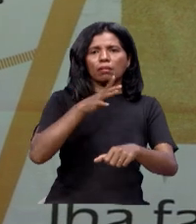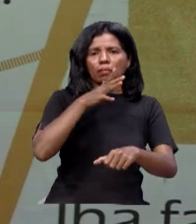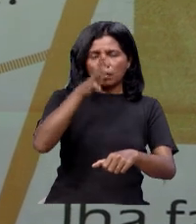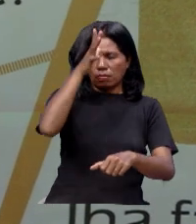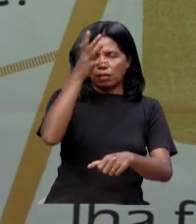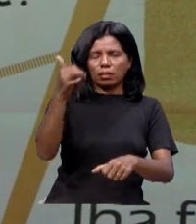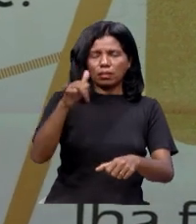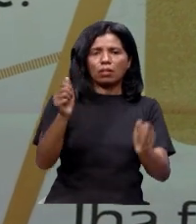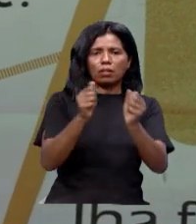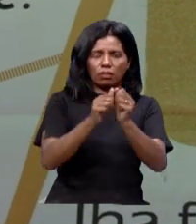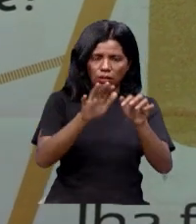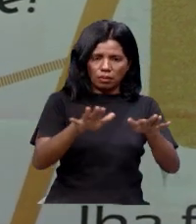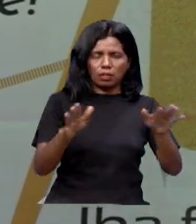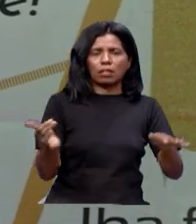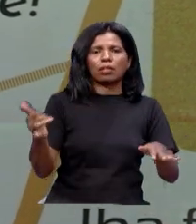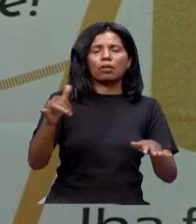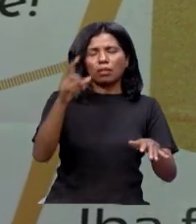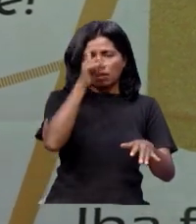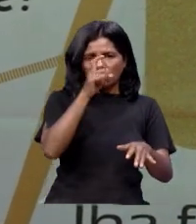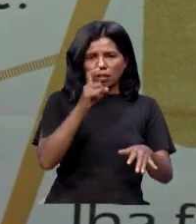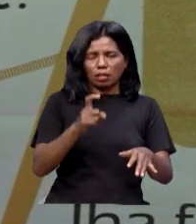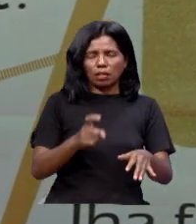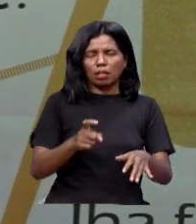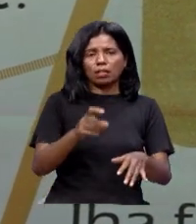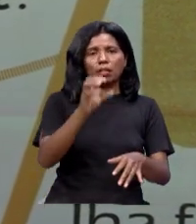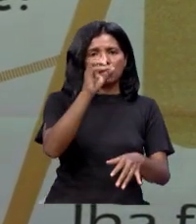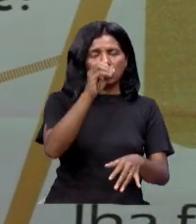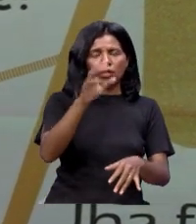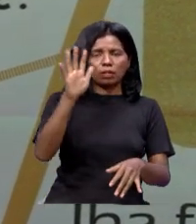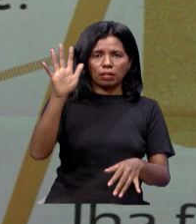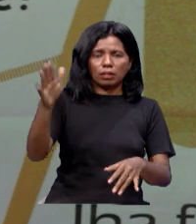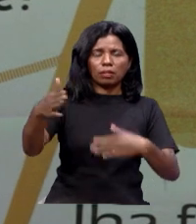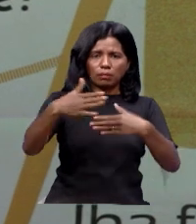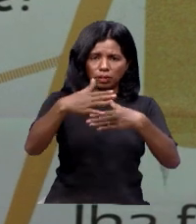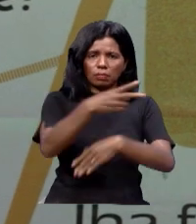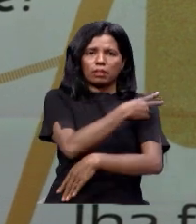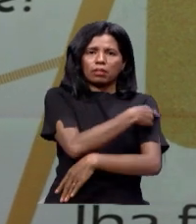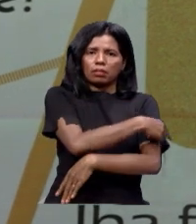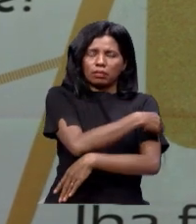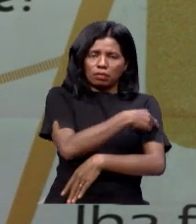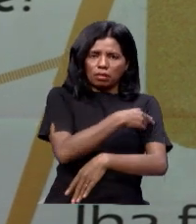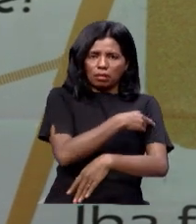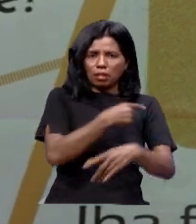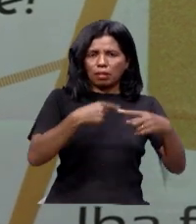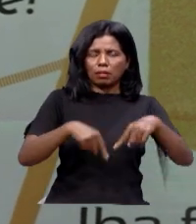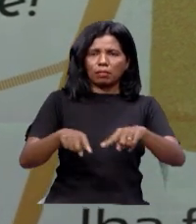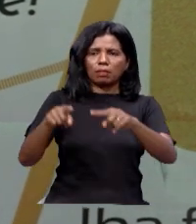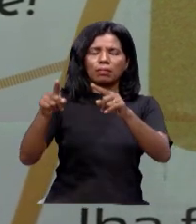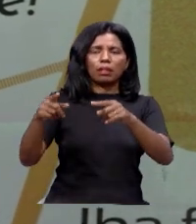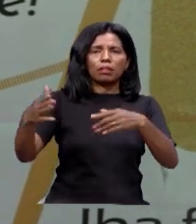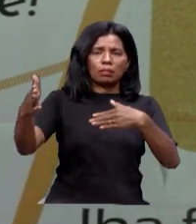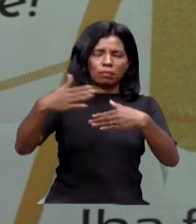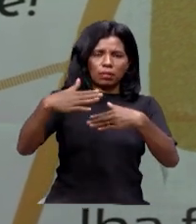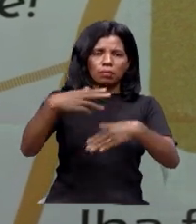ho lavar e filo idade, 0 a 5 anos, a tu hakbesi mai facilidade de saúde, a tu hakbesi mai